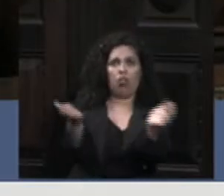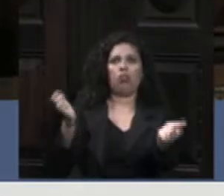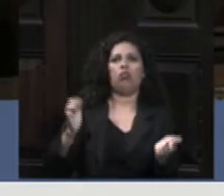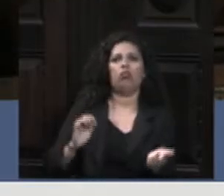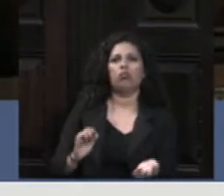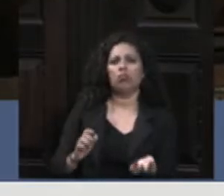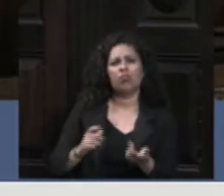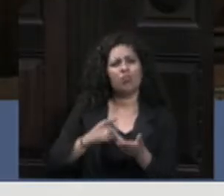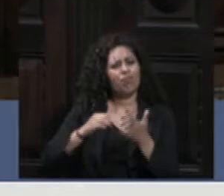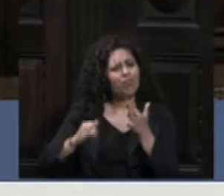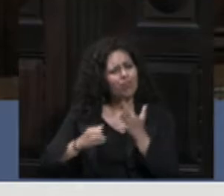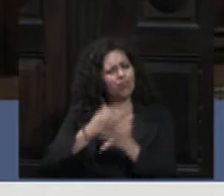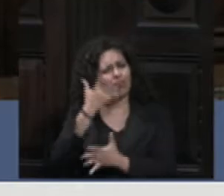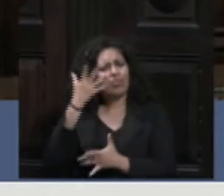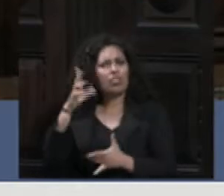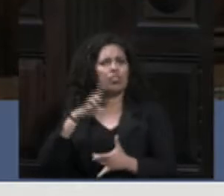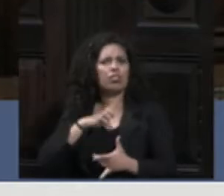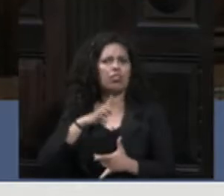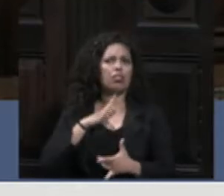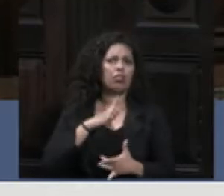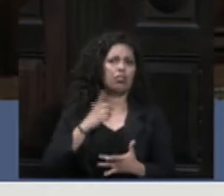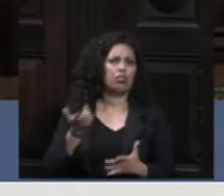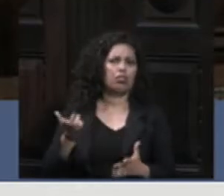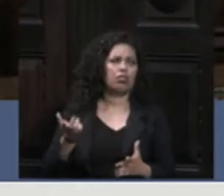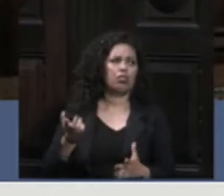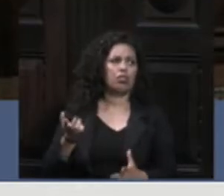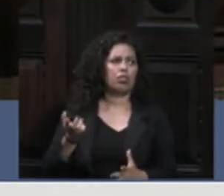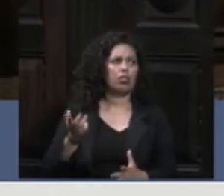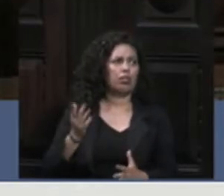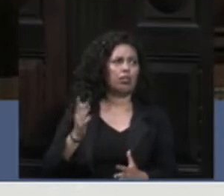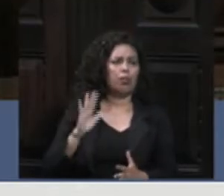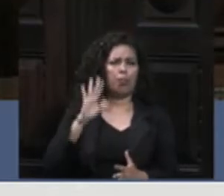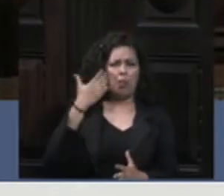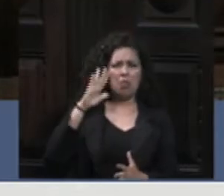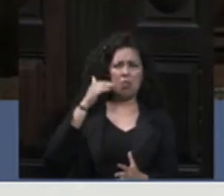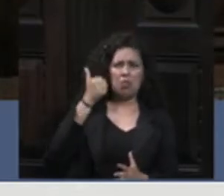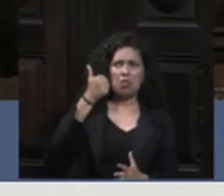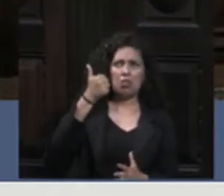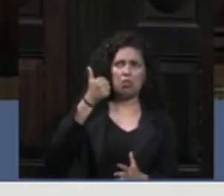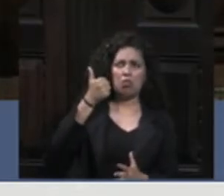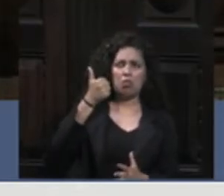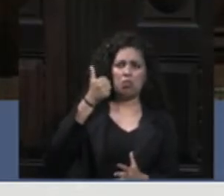vai. Agora, de 10 anos para cá,